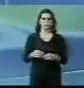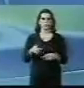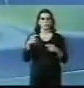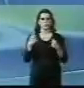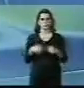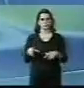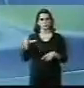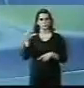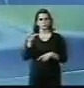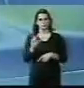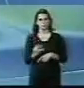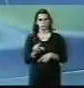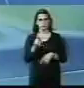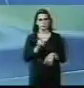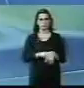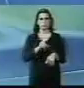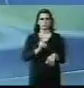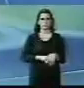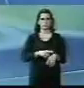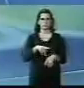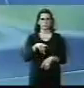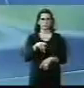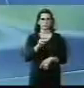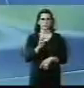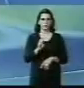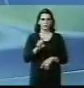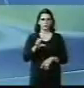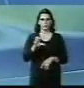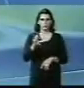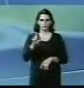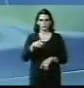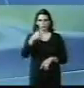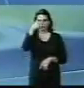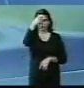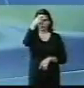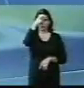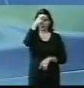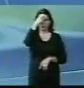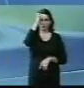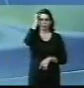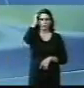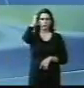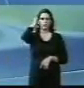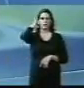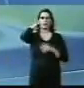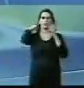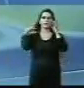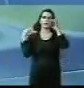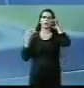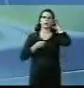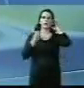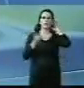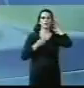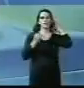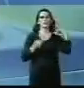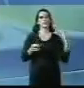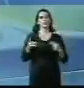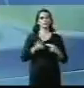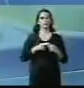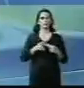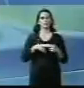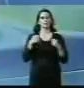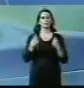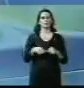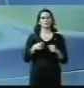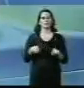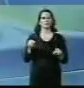o tempo de cache. Mas e aí você pergunta, mas como é que eu faço, como é que eu configuraria isso, né? Por que eu tenho que